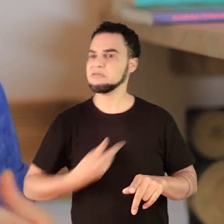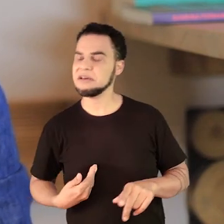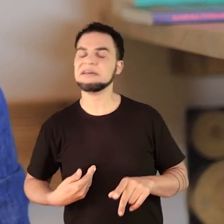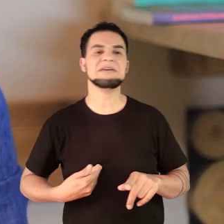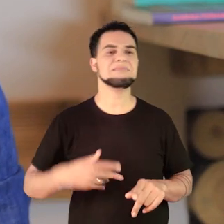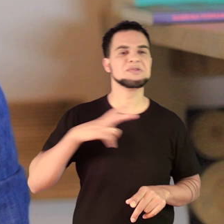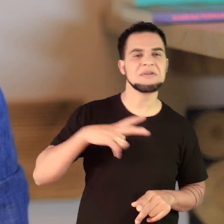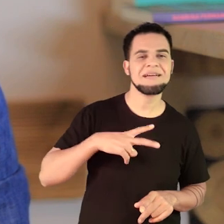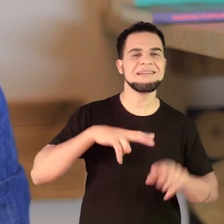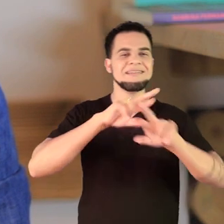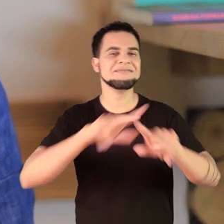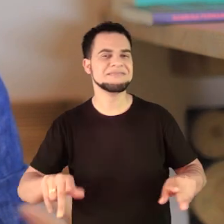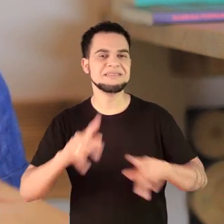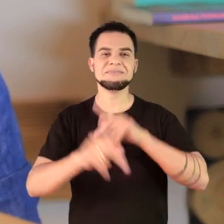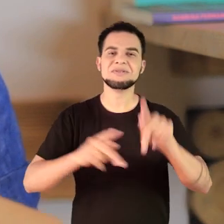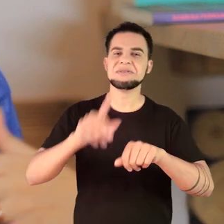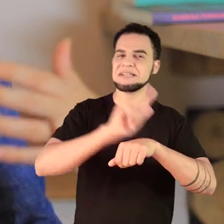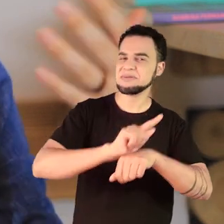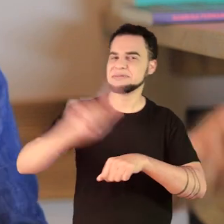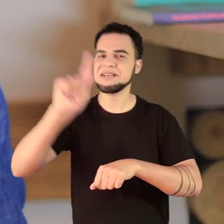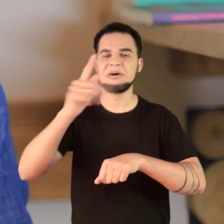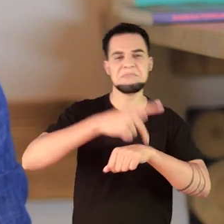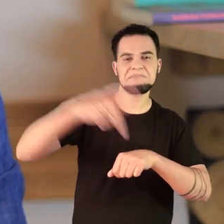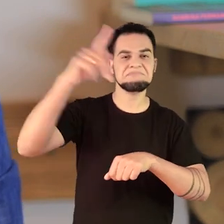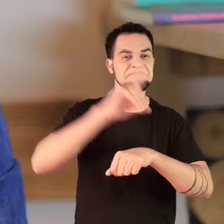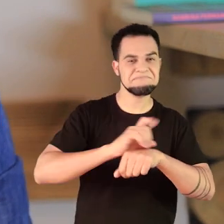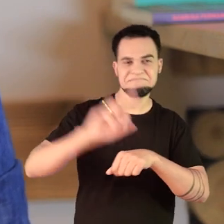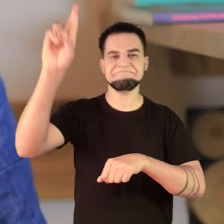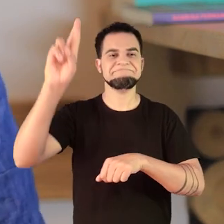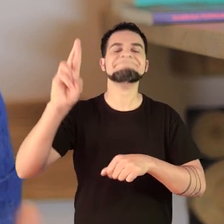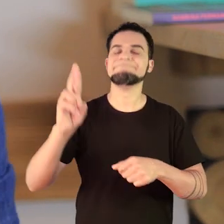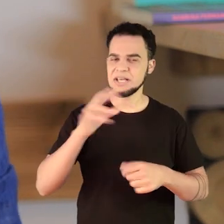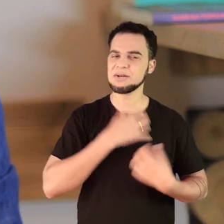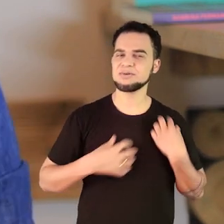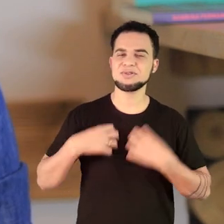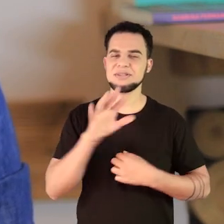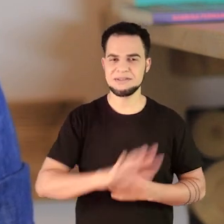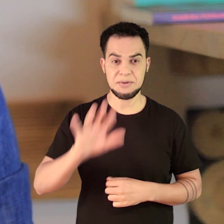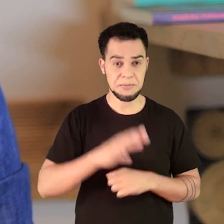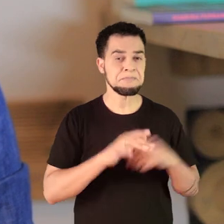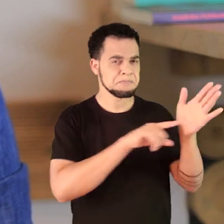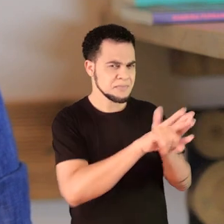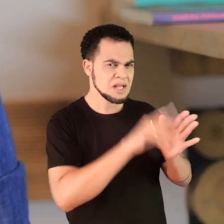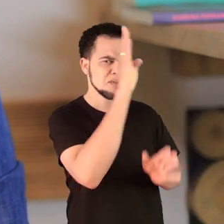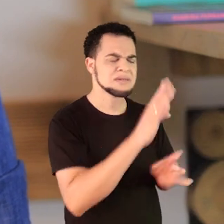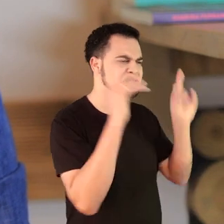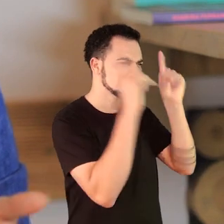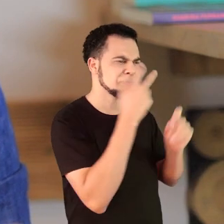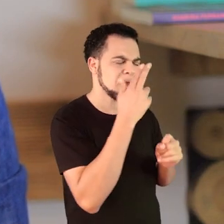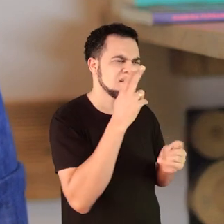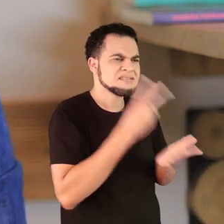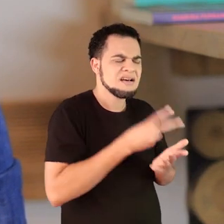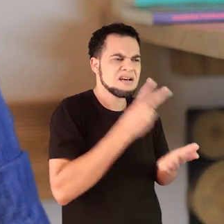pública, gente em universidade privada, gente na graduação, gente no pós-doutorado, a angústia geral. Fazer pesquisa no Brasil é difícil e